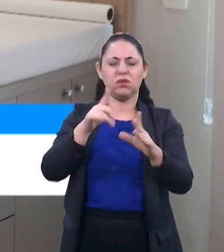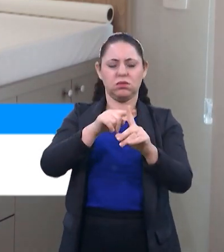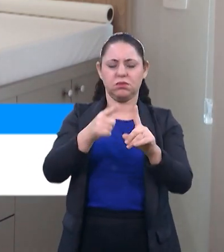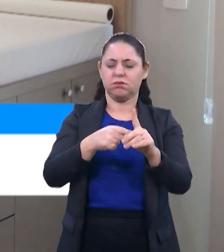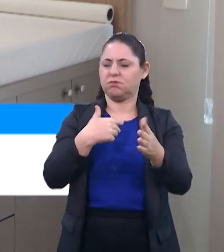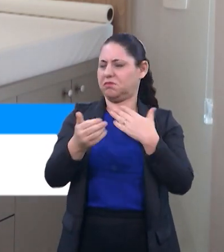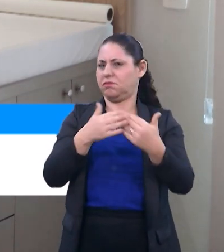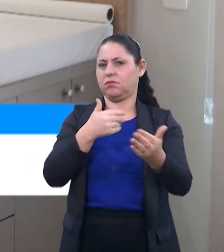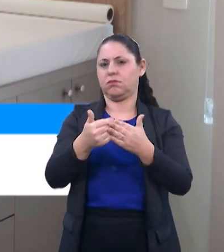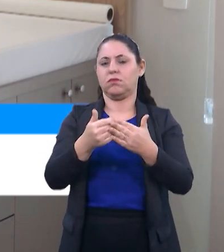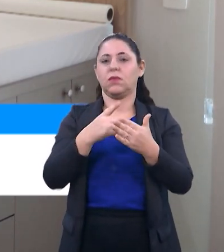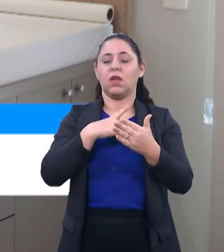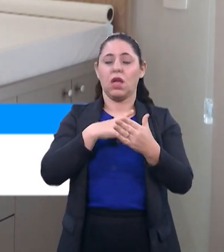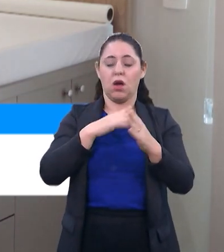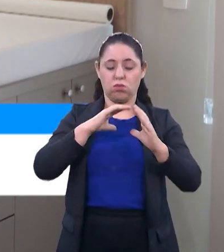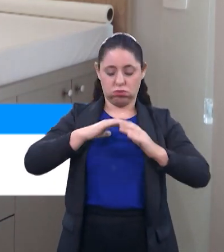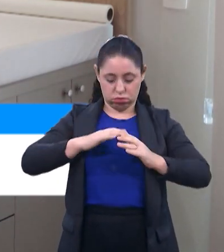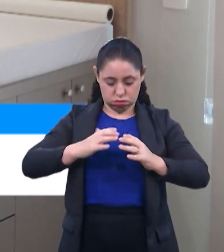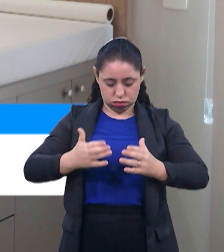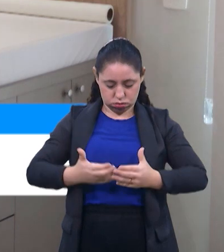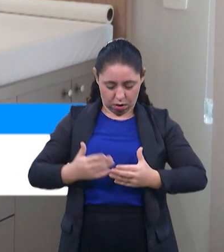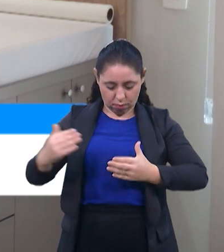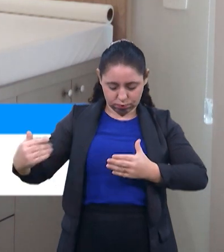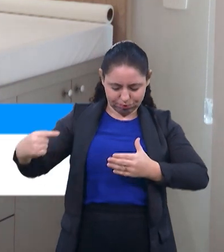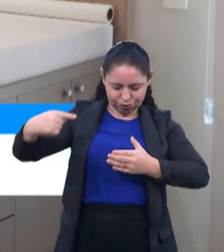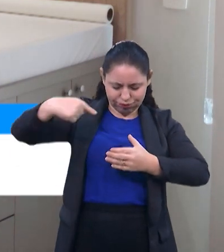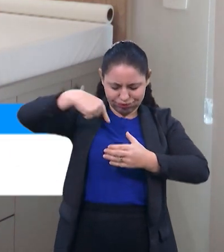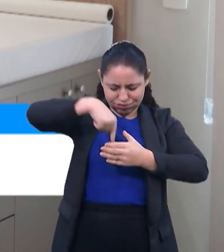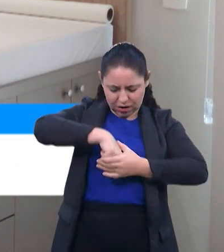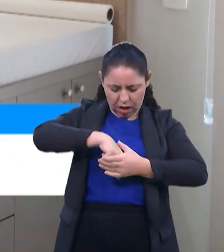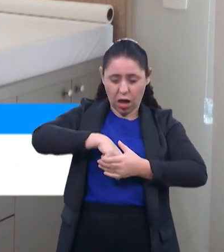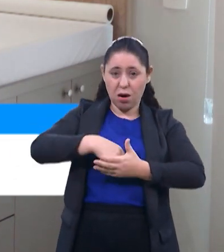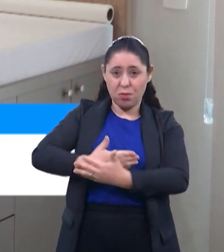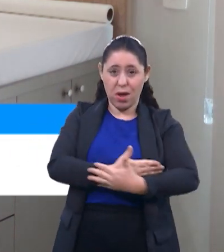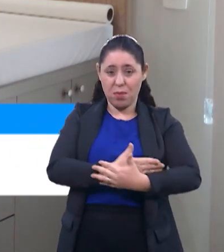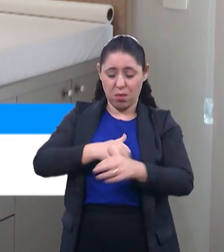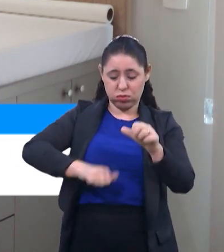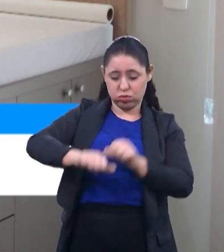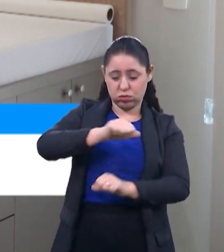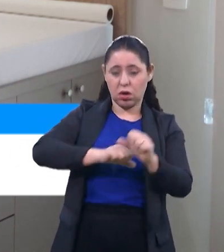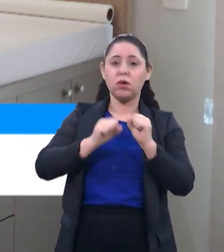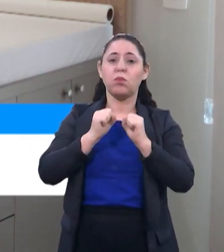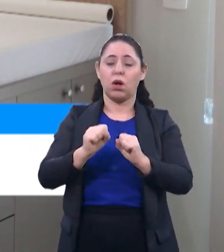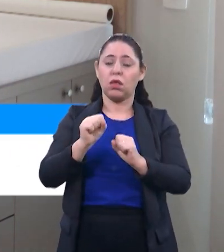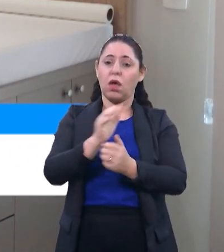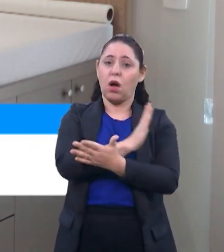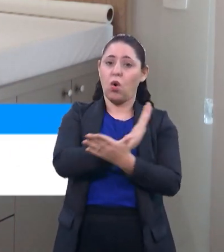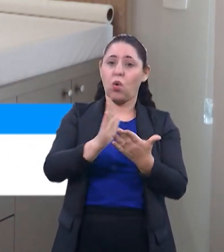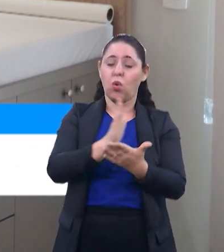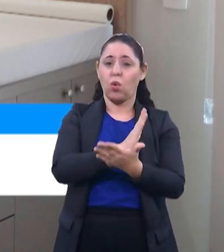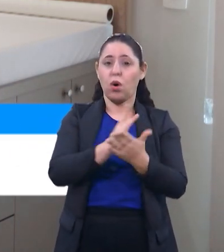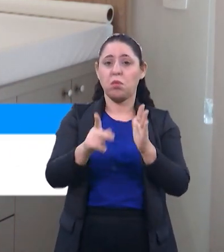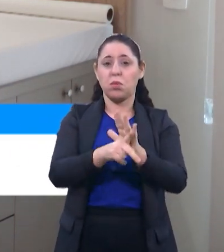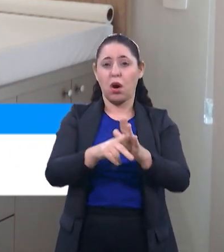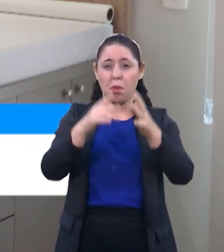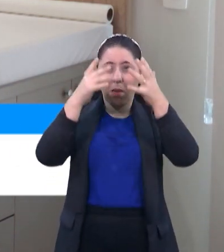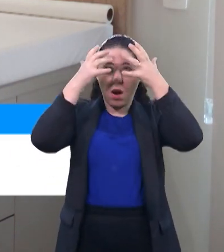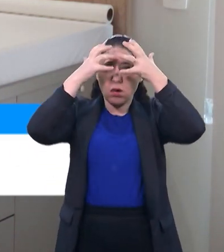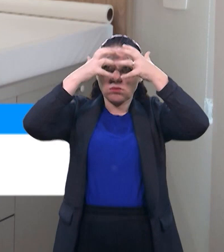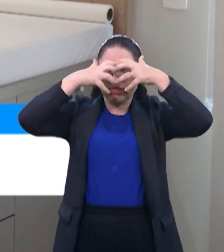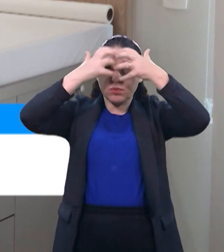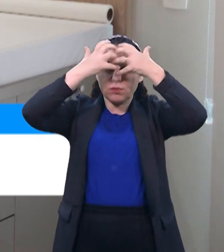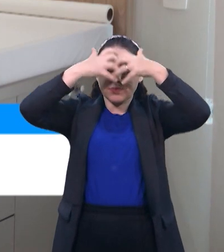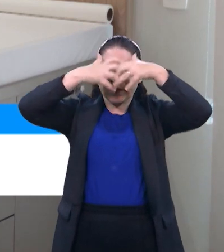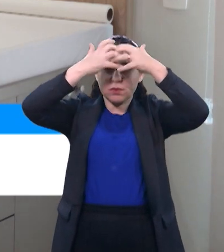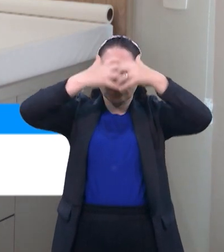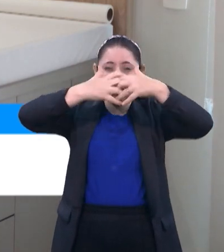a gestação, atravessa a placenta, chega no bebê e faz alterações no bebê. Pode ter alterações tanto de nível